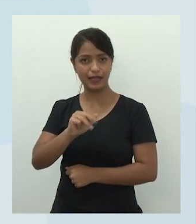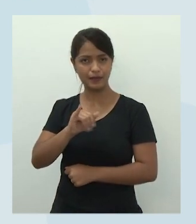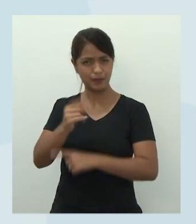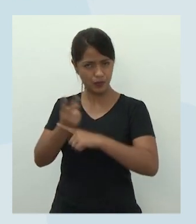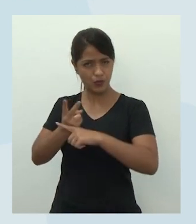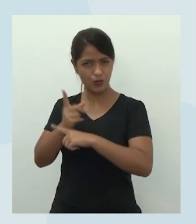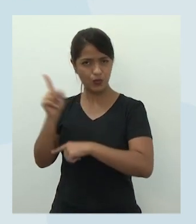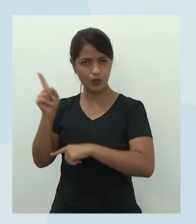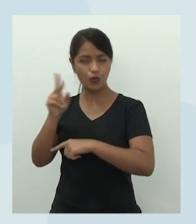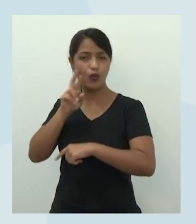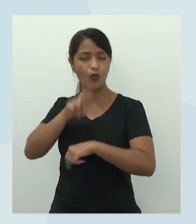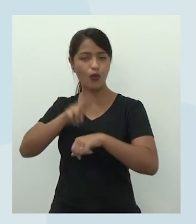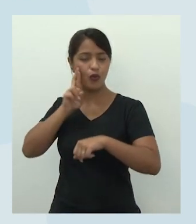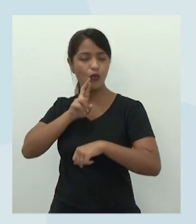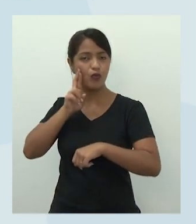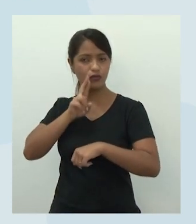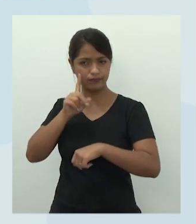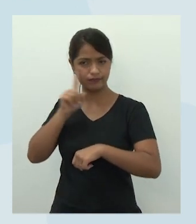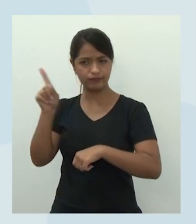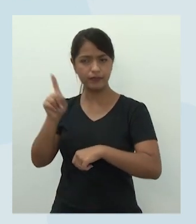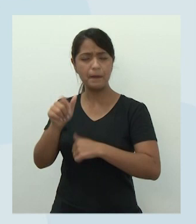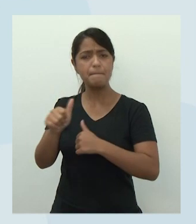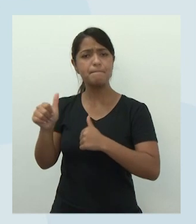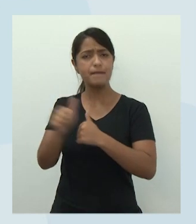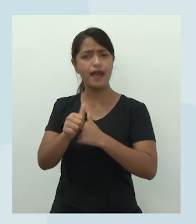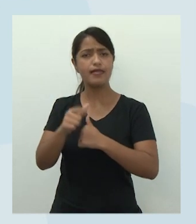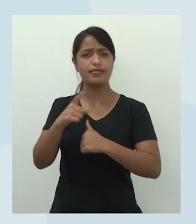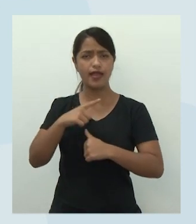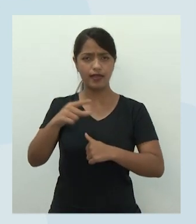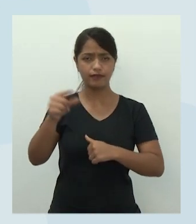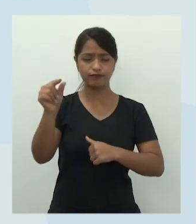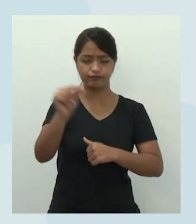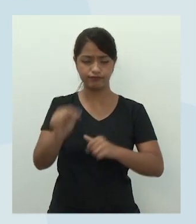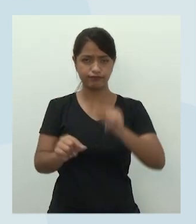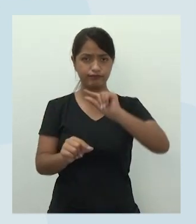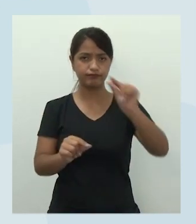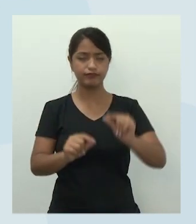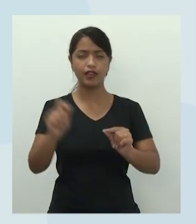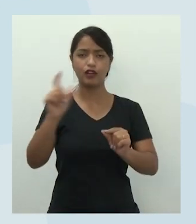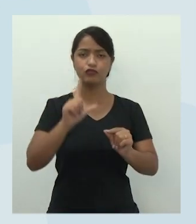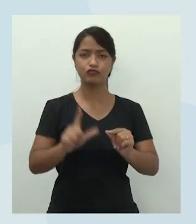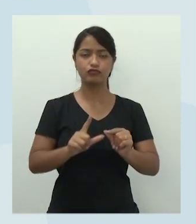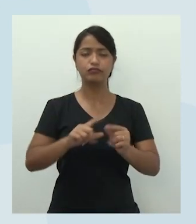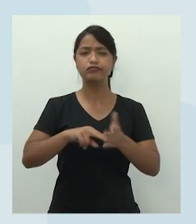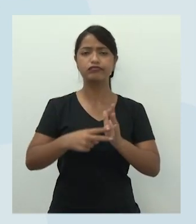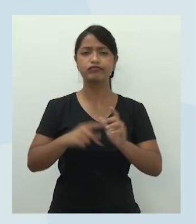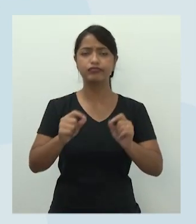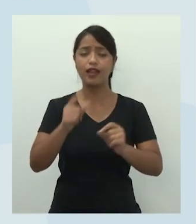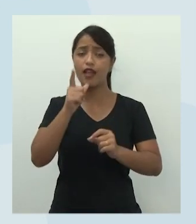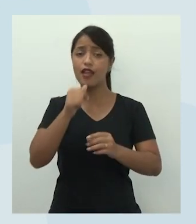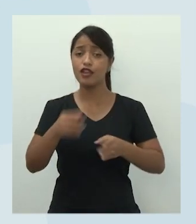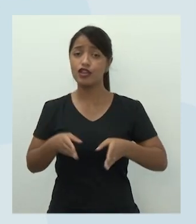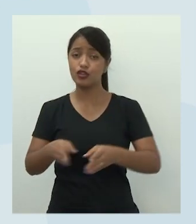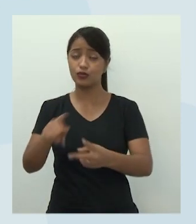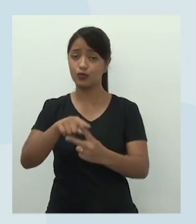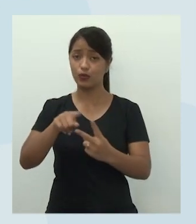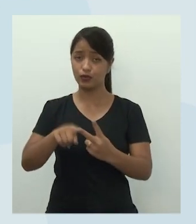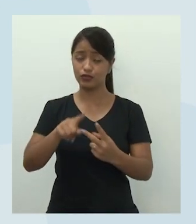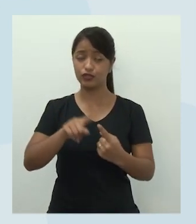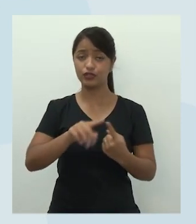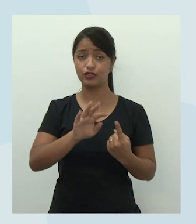ver que perto ali estão passando linhas azuis que representam os rios Tigre e Eufrates.